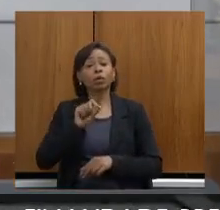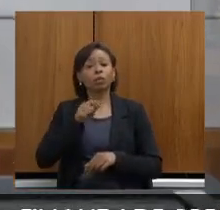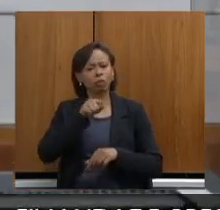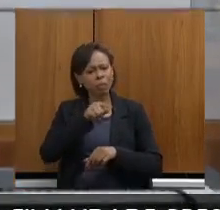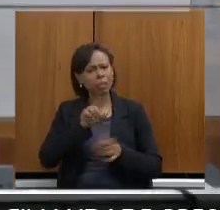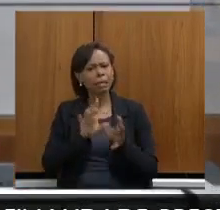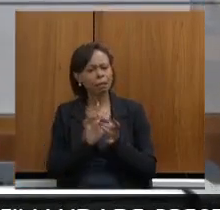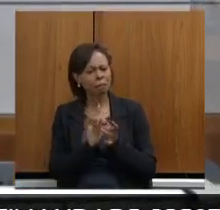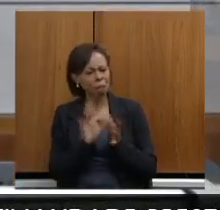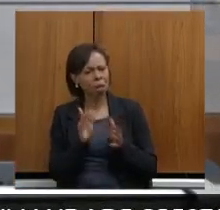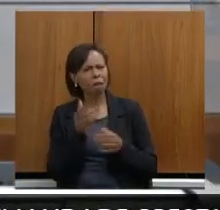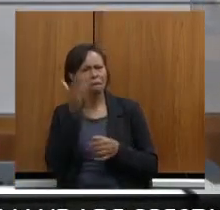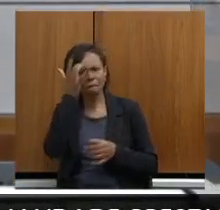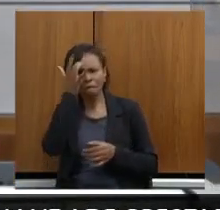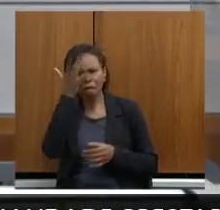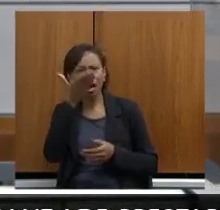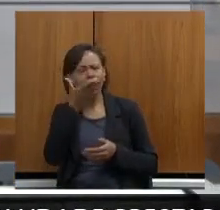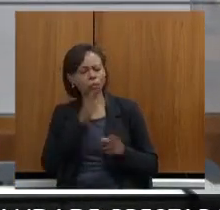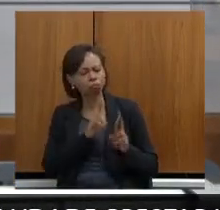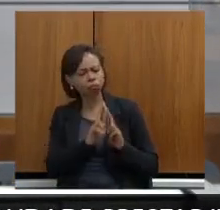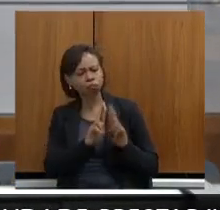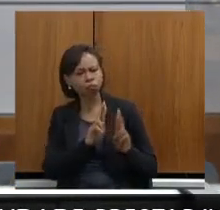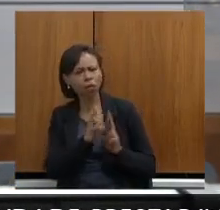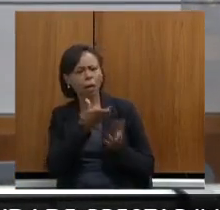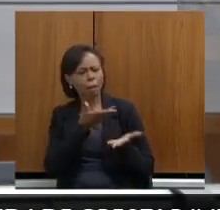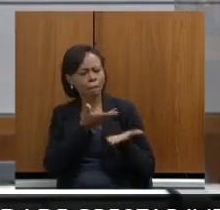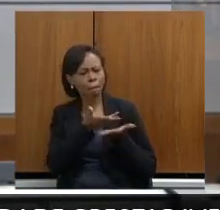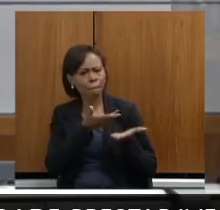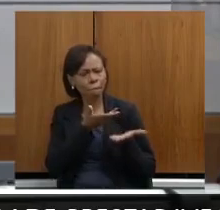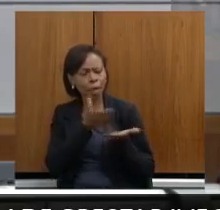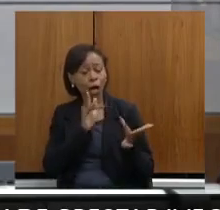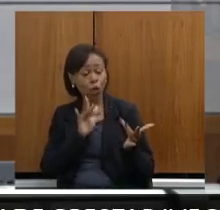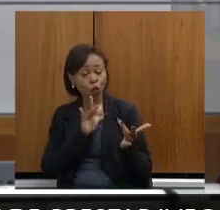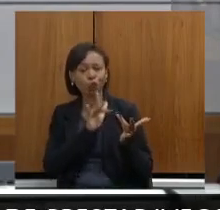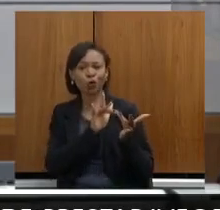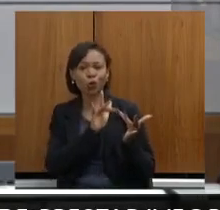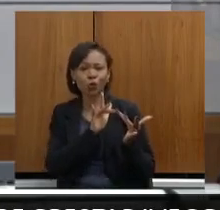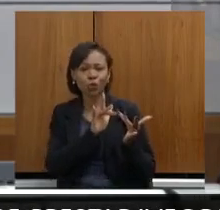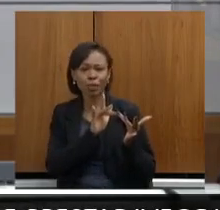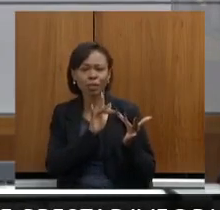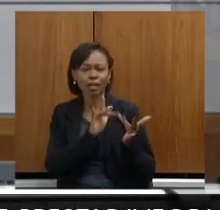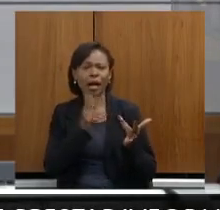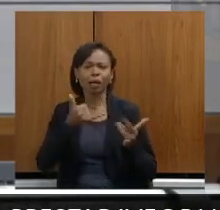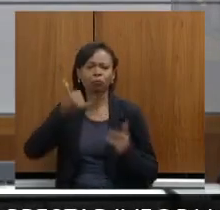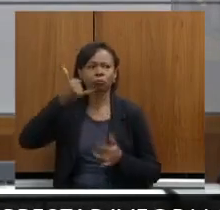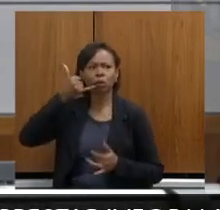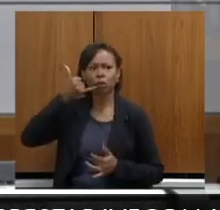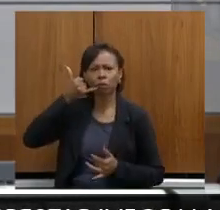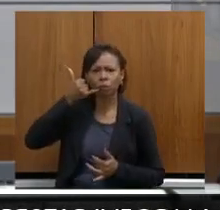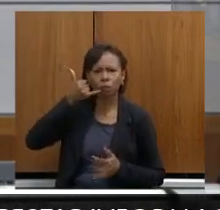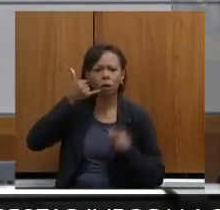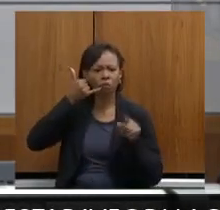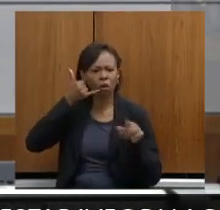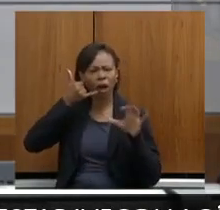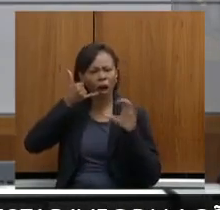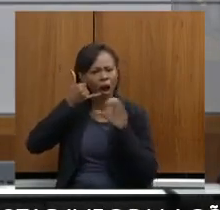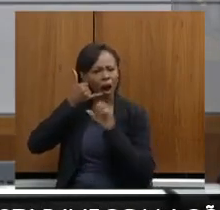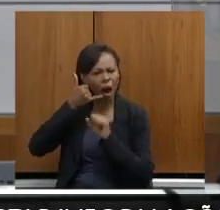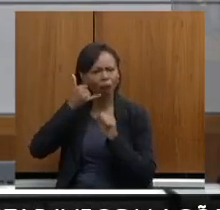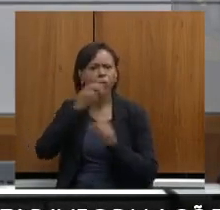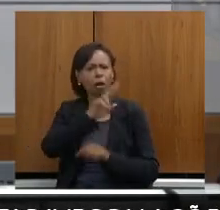tem a senhora é importante a gente quando entra em contato quando telefona ou quando